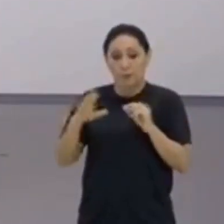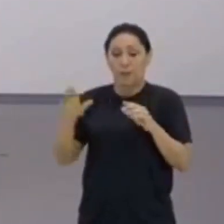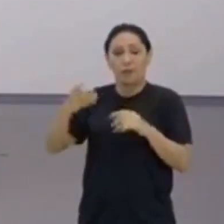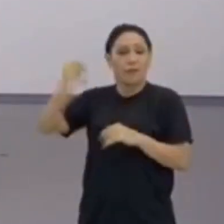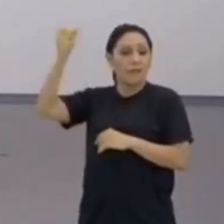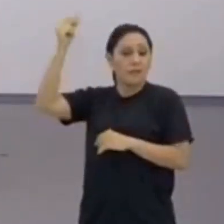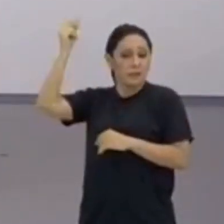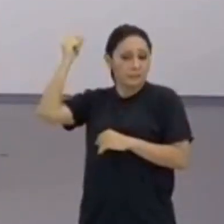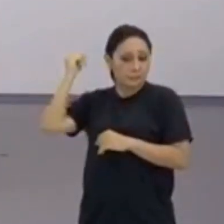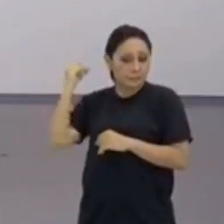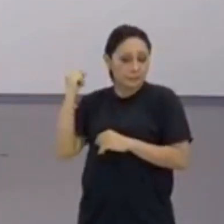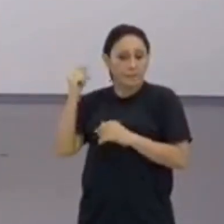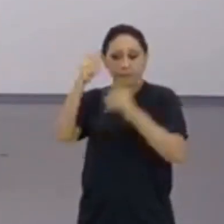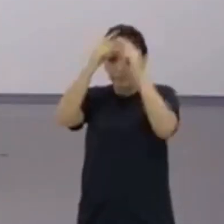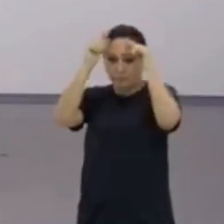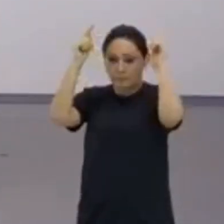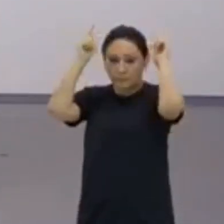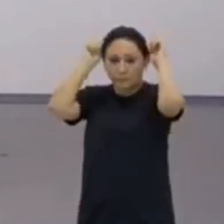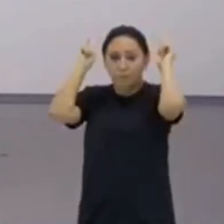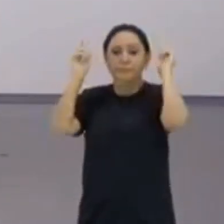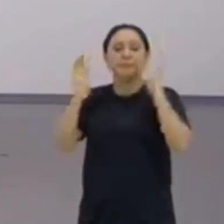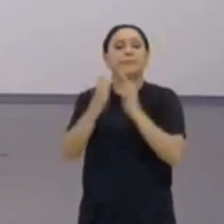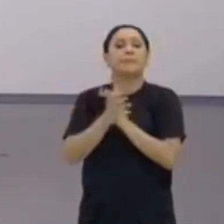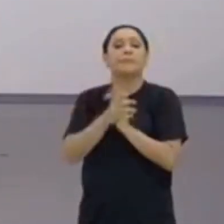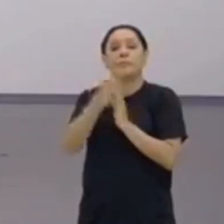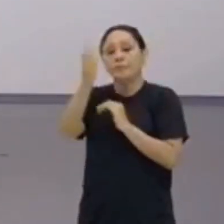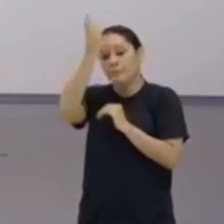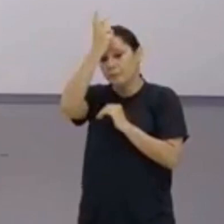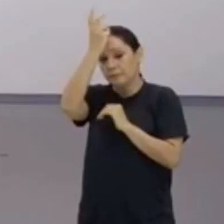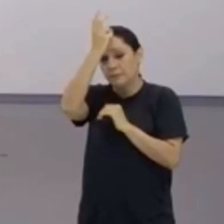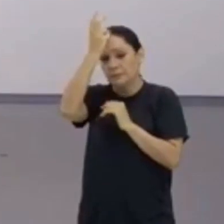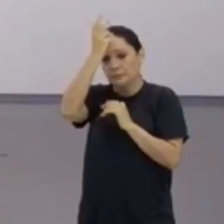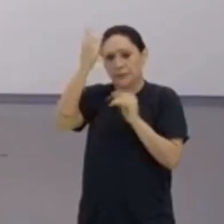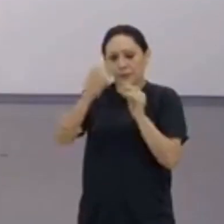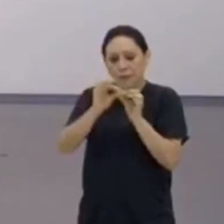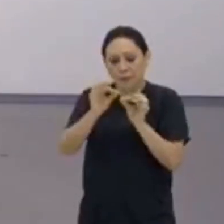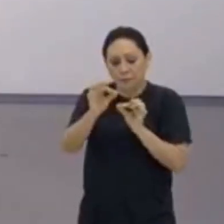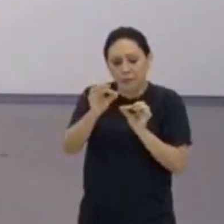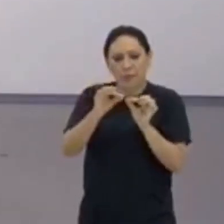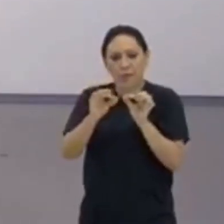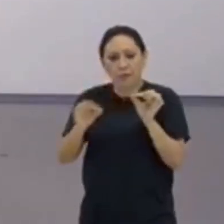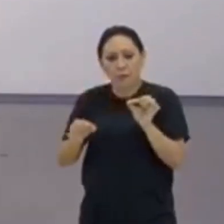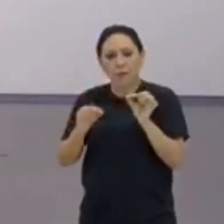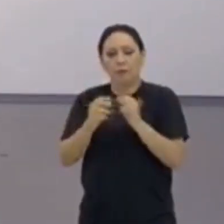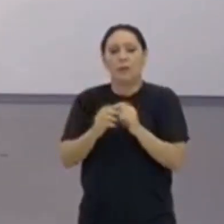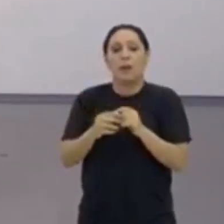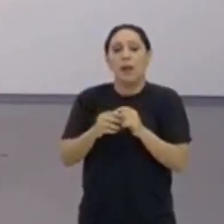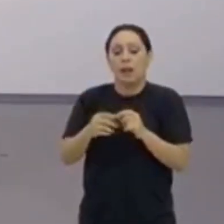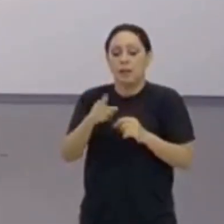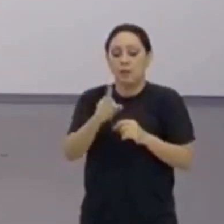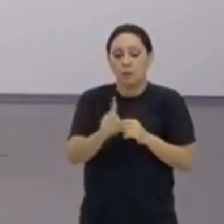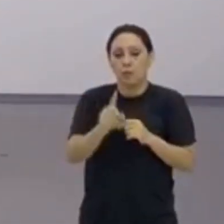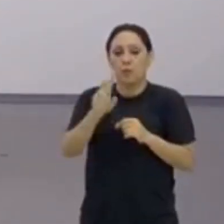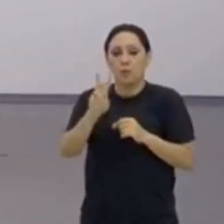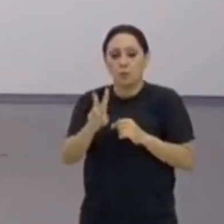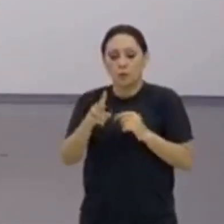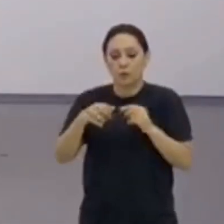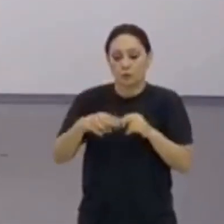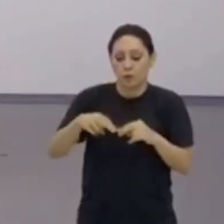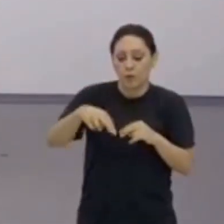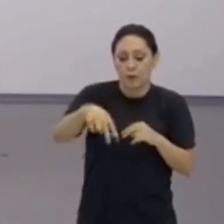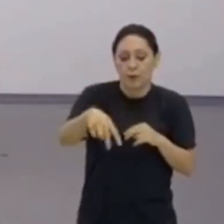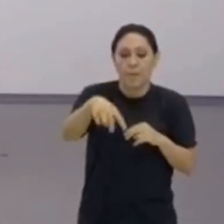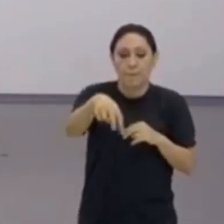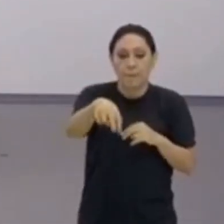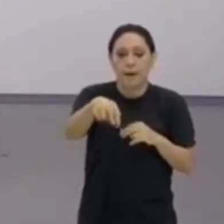tempo, tempo dos egípcios e tudo mais e tal, eles mediam dessa forma, os passos duplos, né? Um, dois passos. Aqui isso seria também a pé, milha. Né? Tem